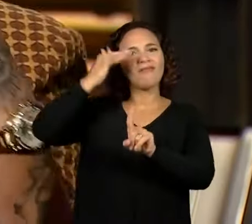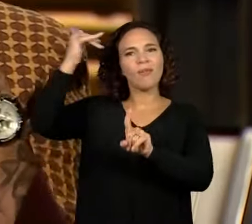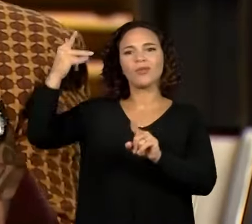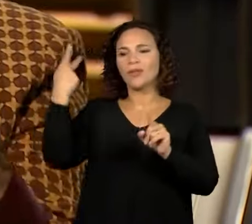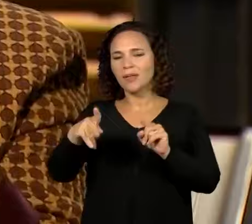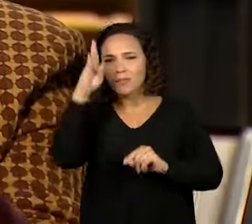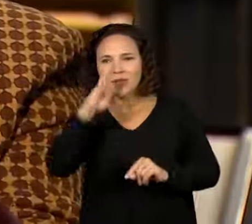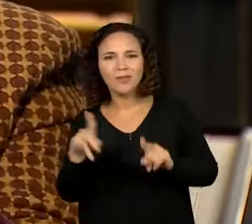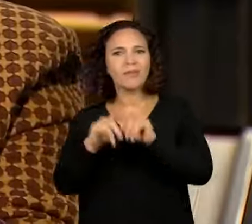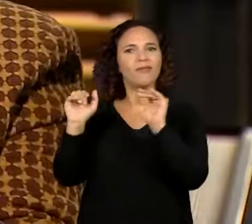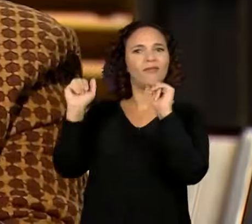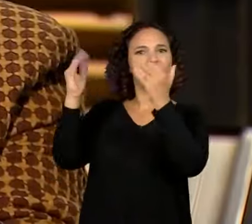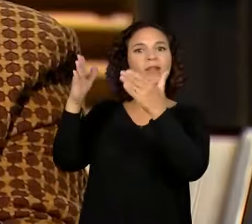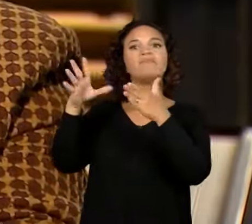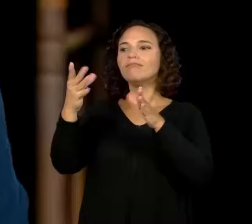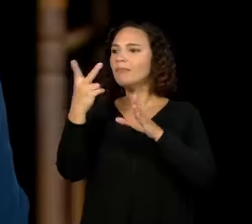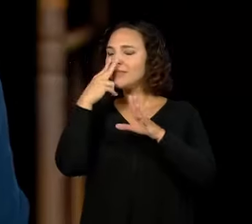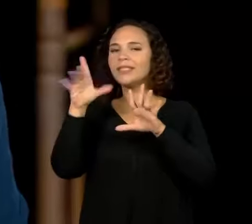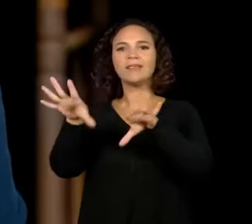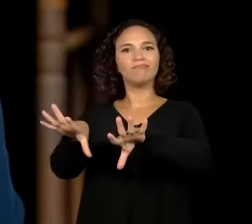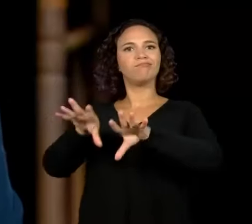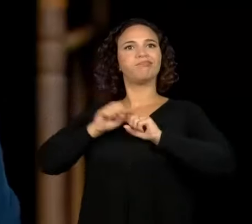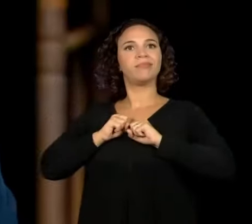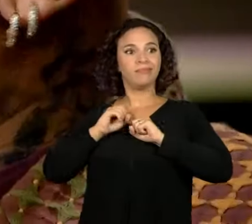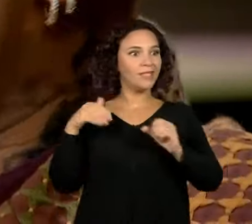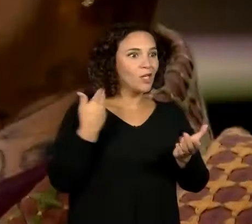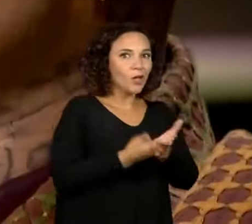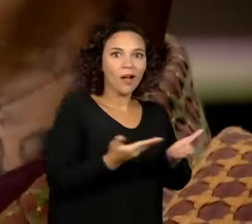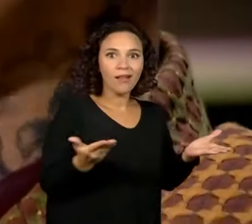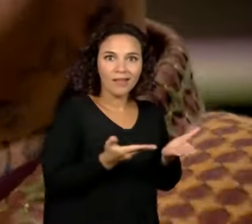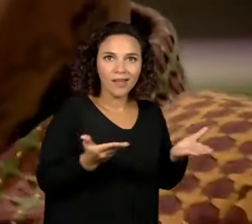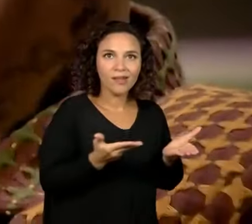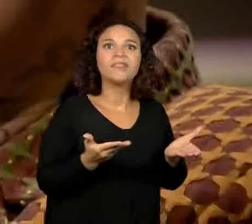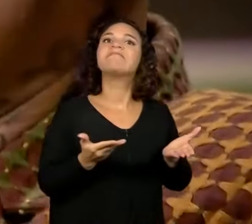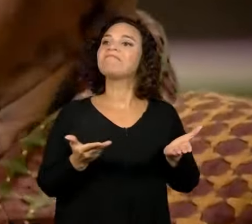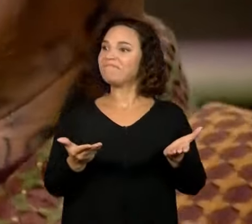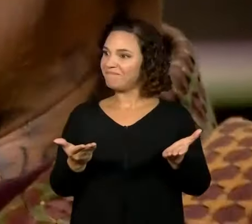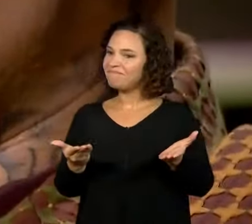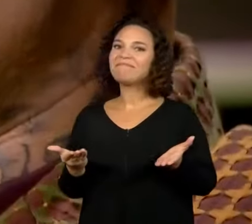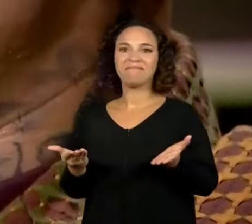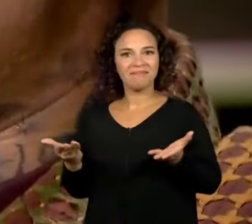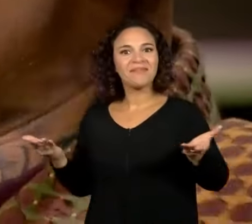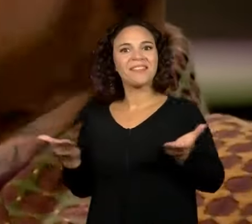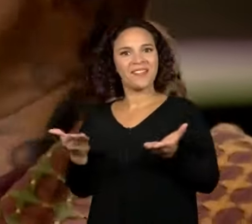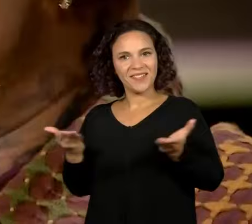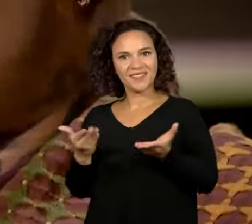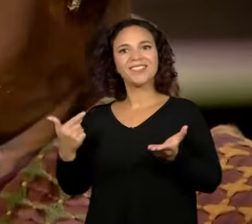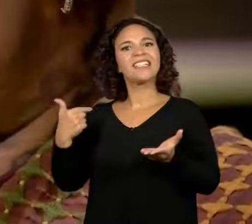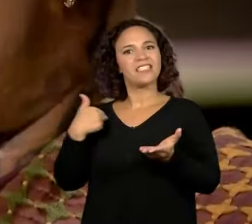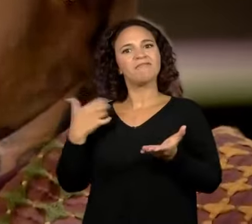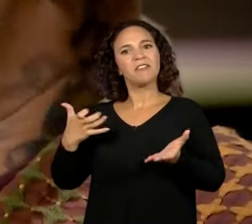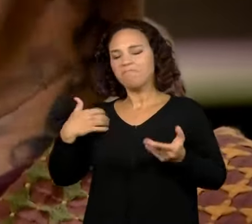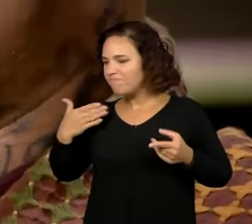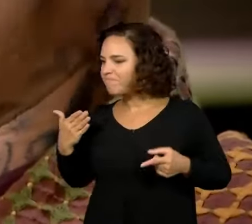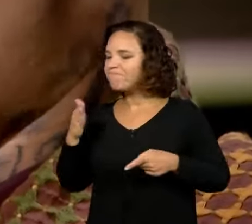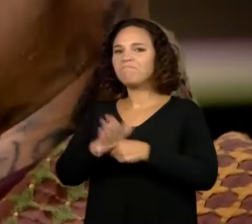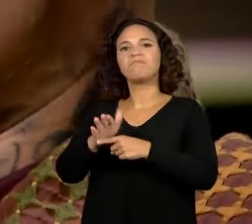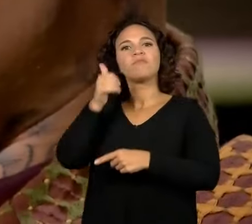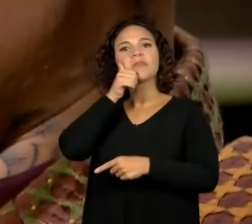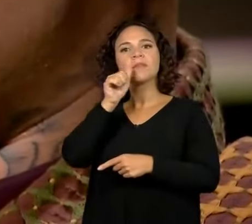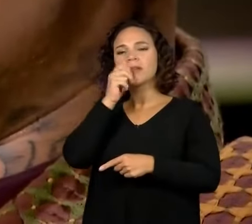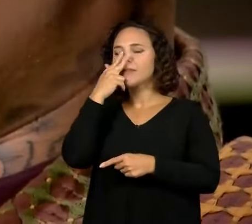tudo e me transmitiu esse valor muito bem e continua fazendo e continua fazendo hoje eh eu faço questão de ajudar minha mãe a se